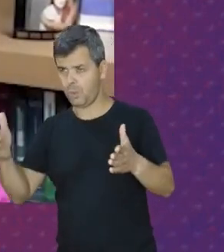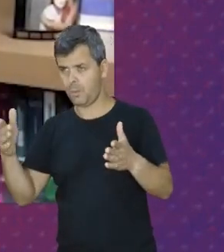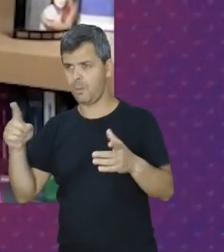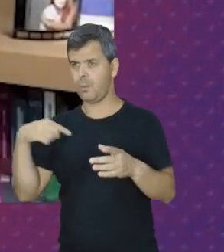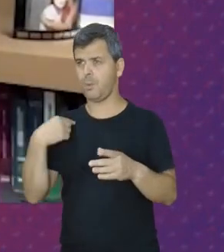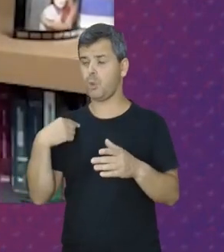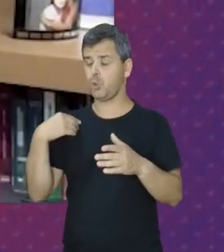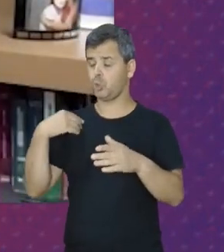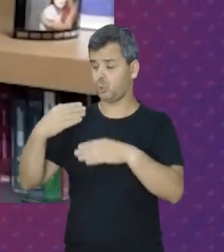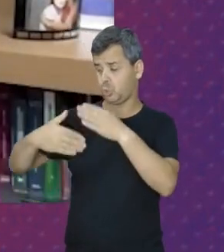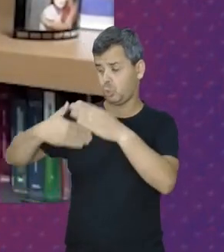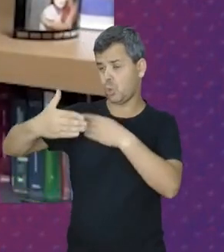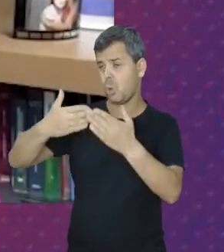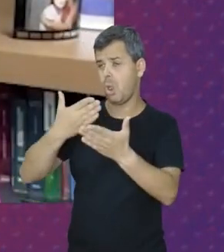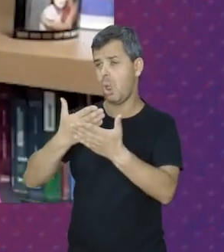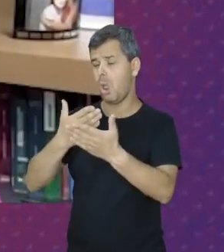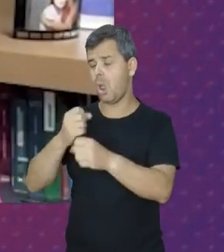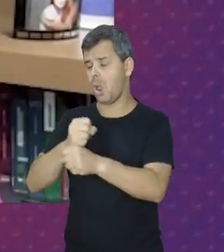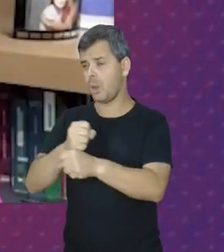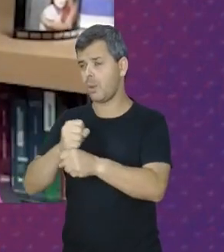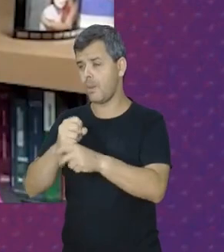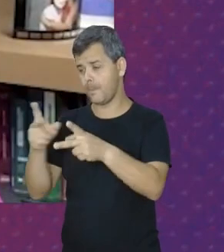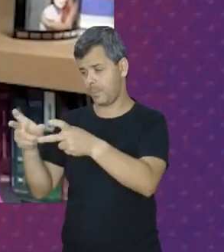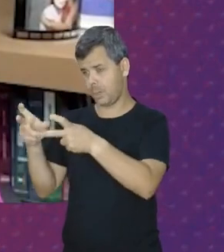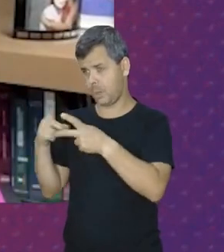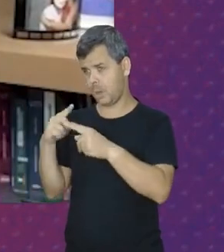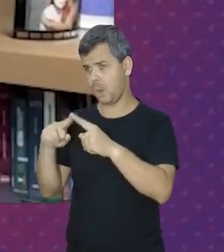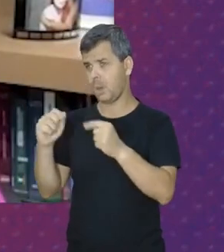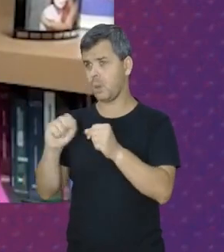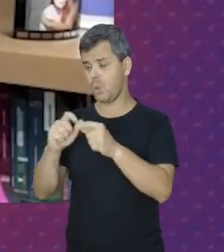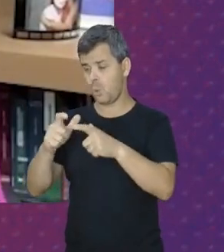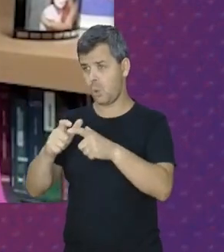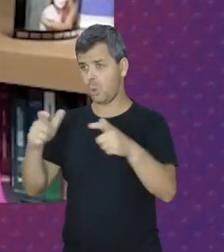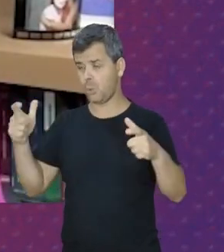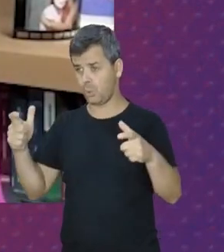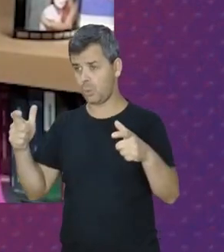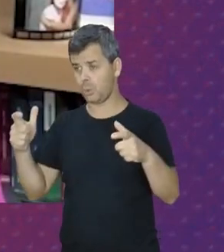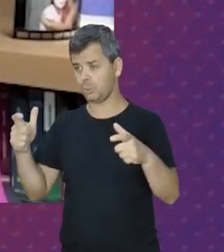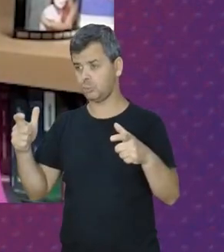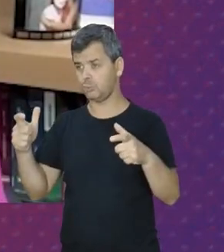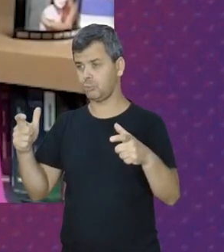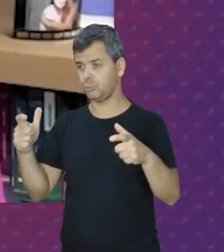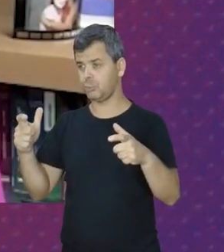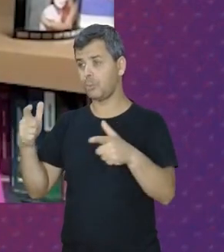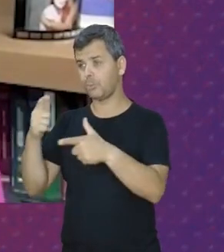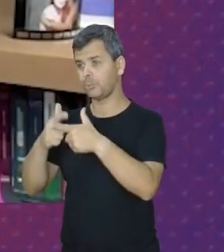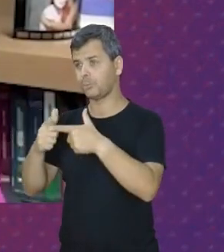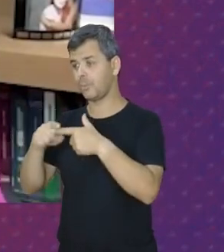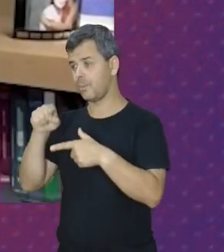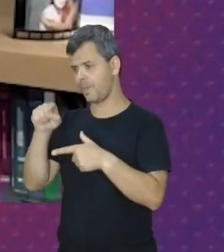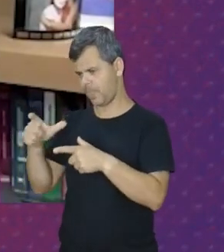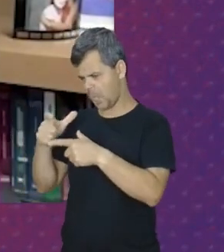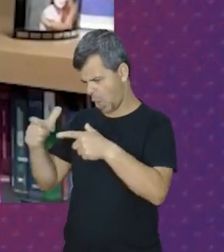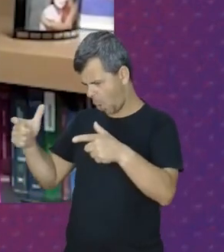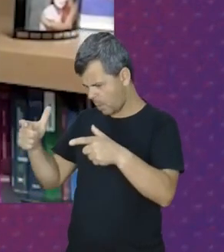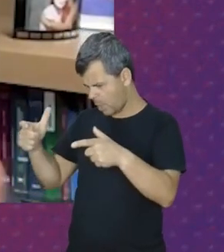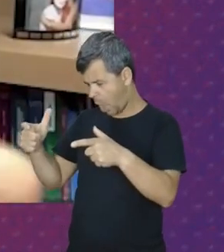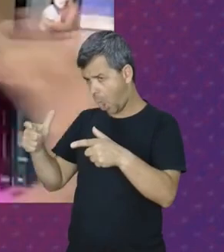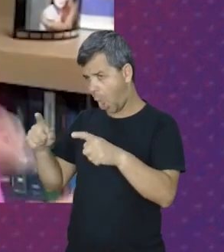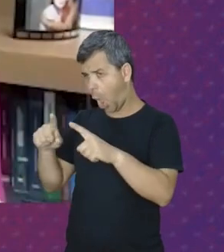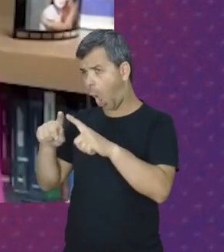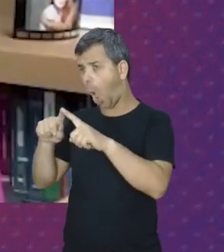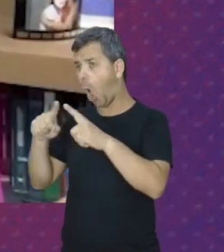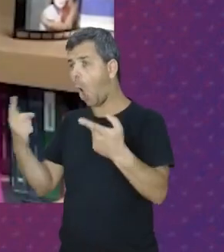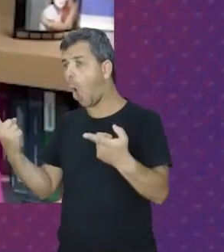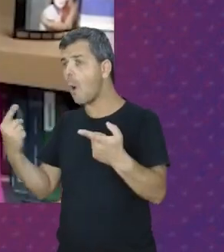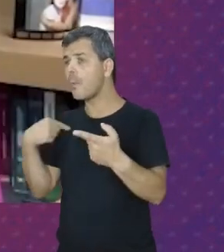né, dos últimos anos, o que nós temos visto é o aumento de casos. Esses casos aumentaram ou